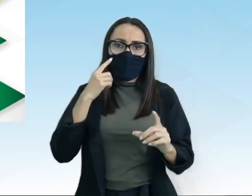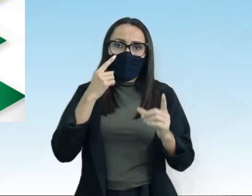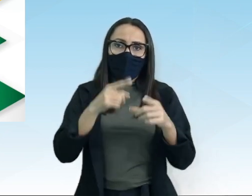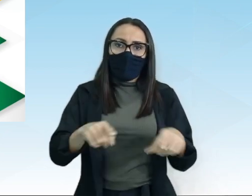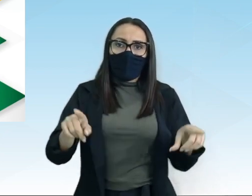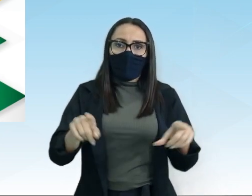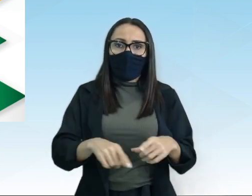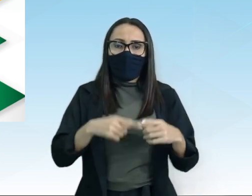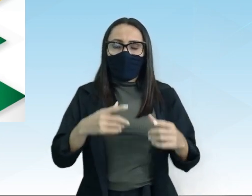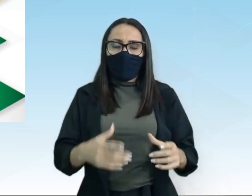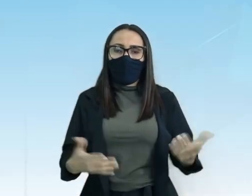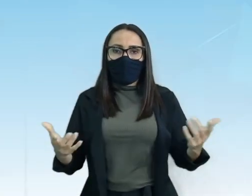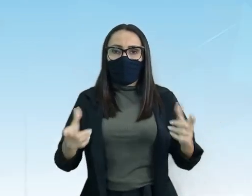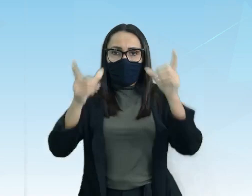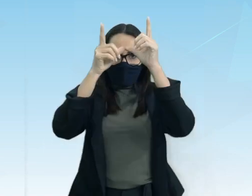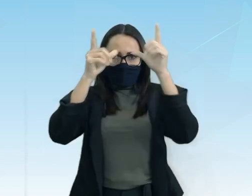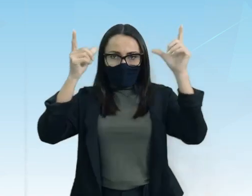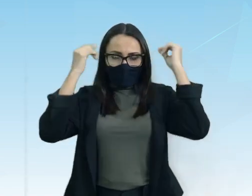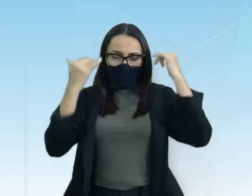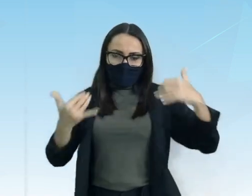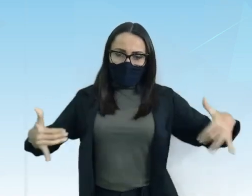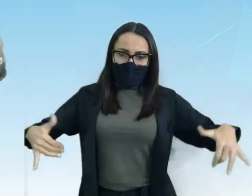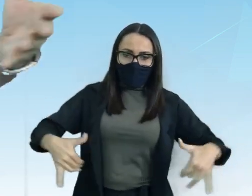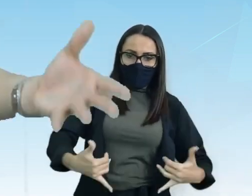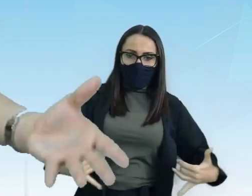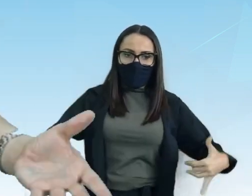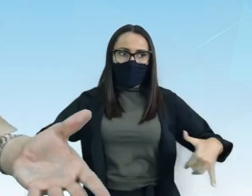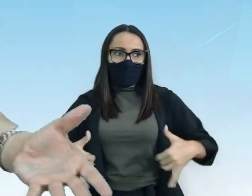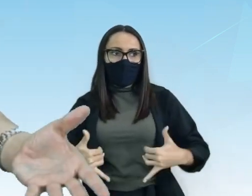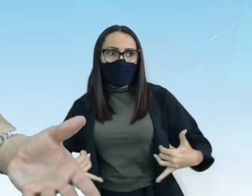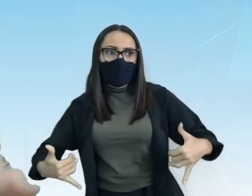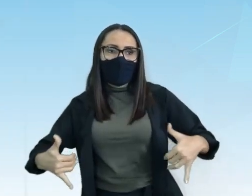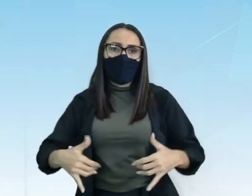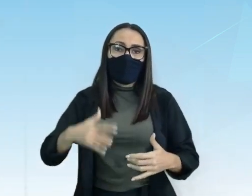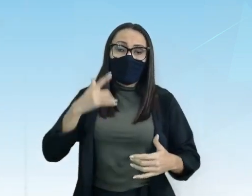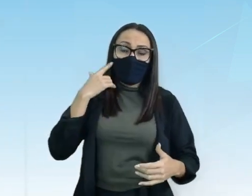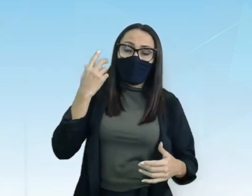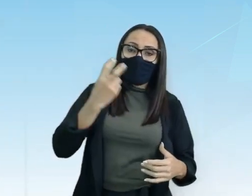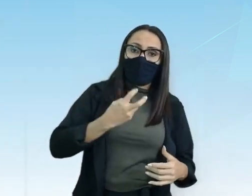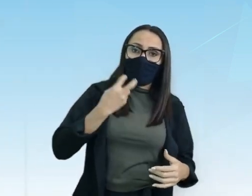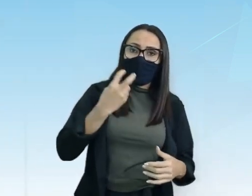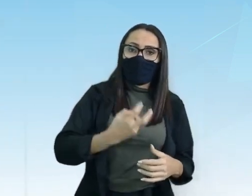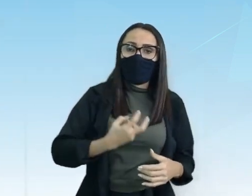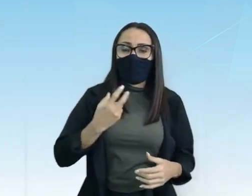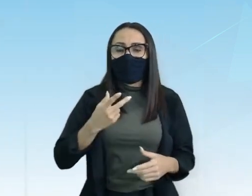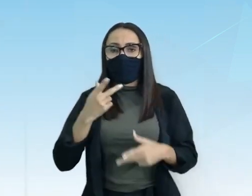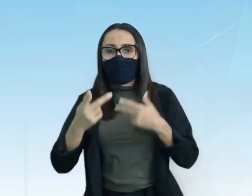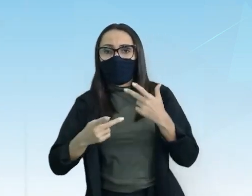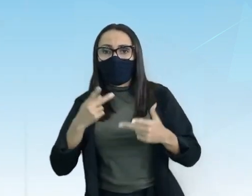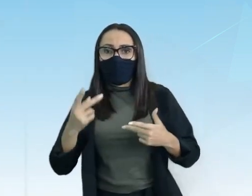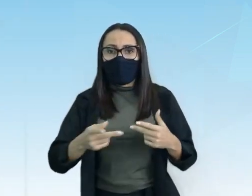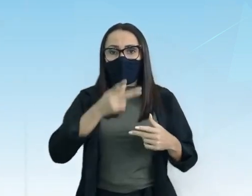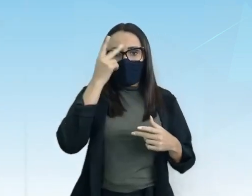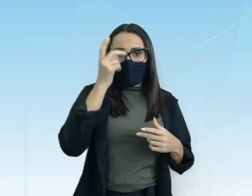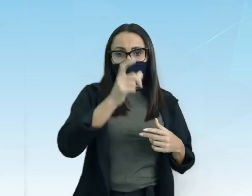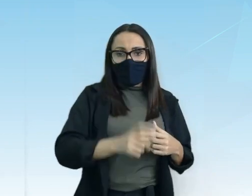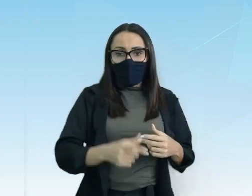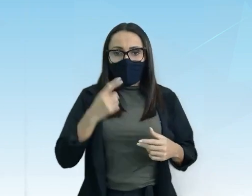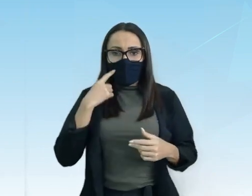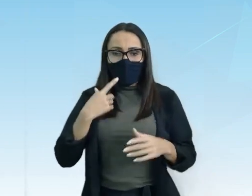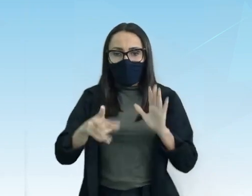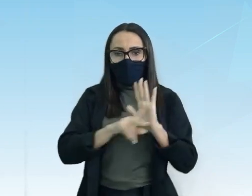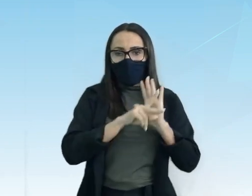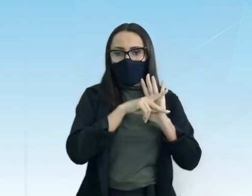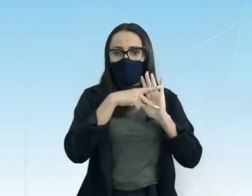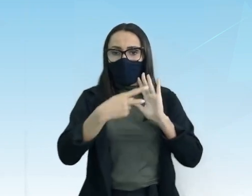Luiz Gonzaga, em que nós encontramos marcas da oralidade, marcas da fala do homem da sua região,